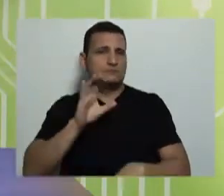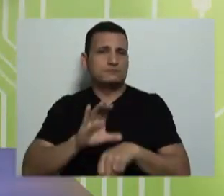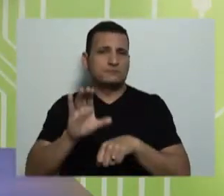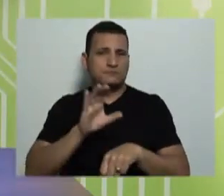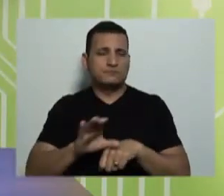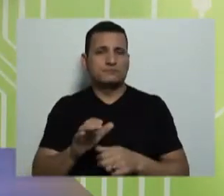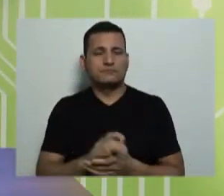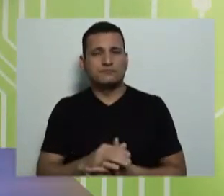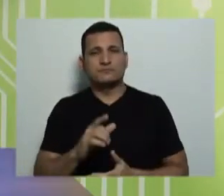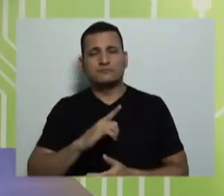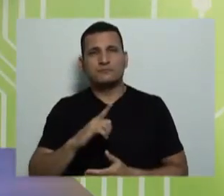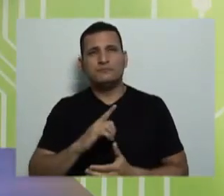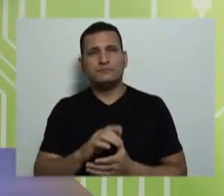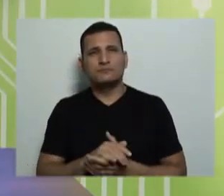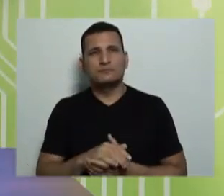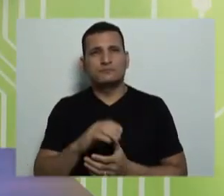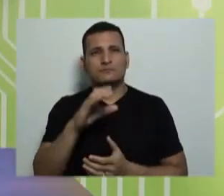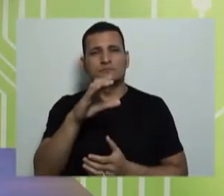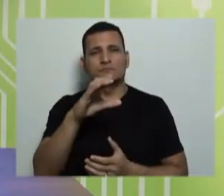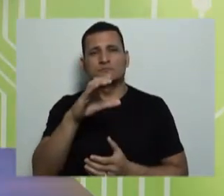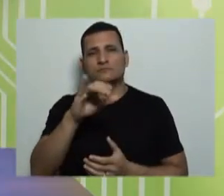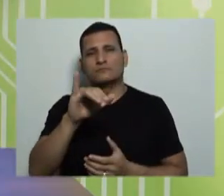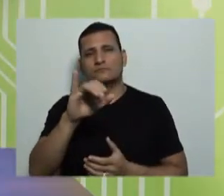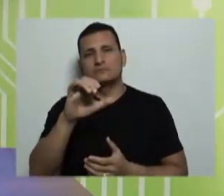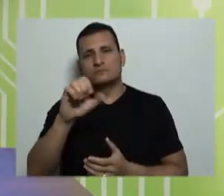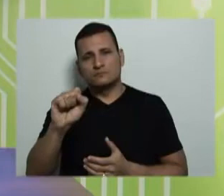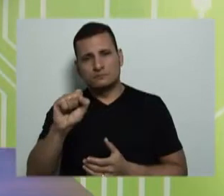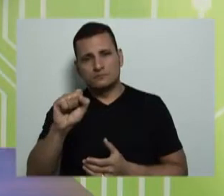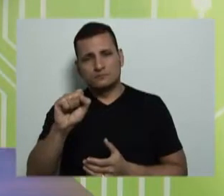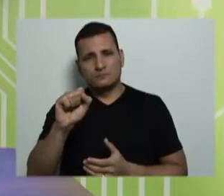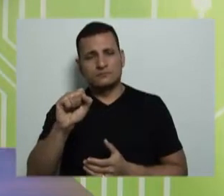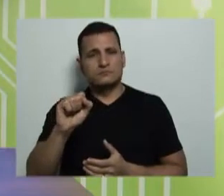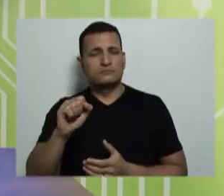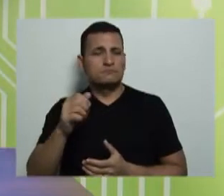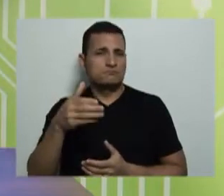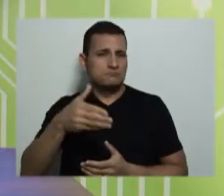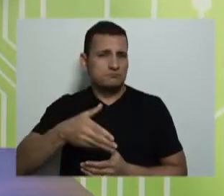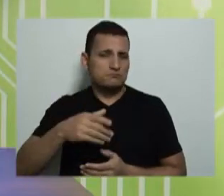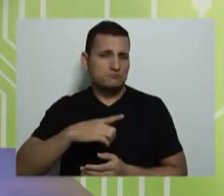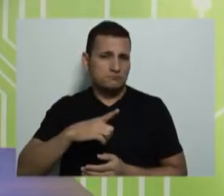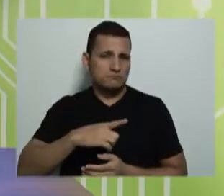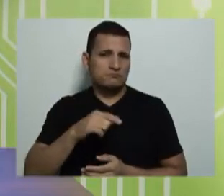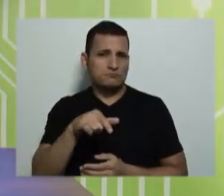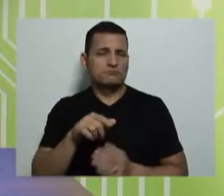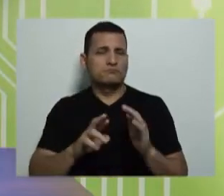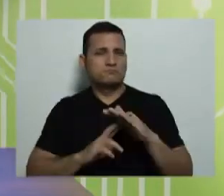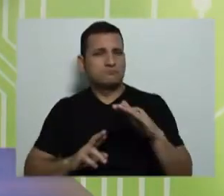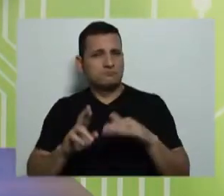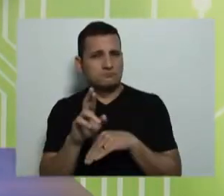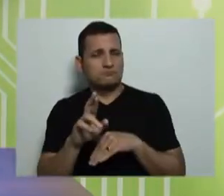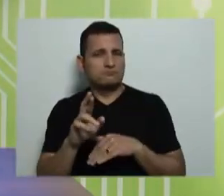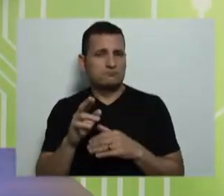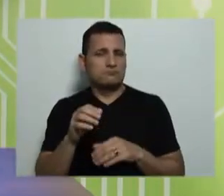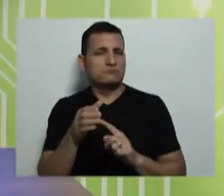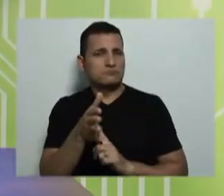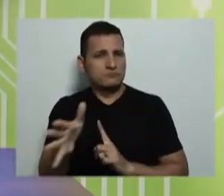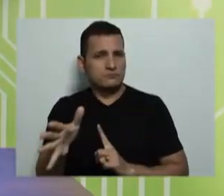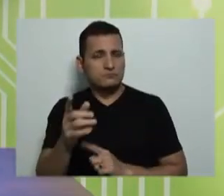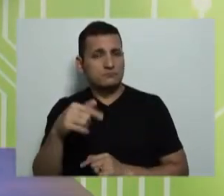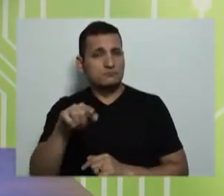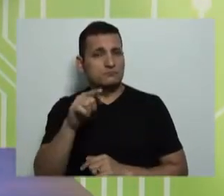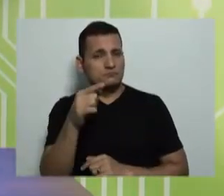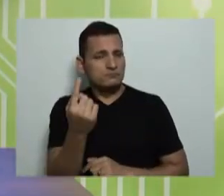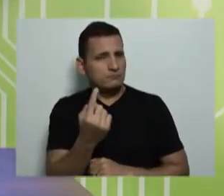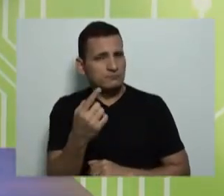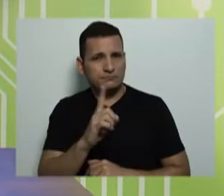da CIES, que é um órgão da reitoria que está presente aqui hoje, um órgão ligado à Pró-Reitoria de Extensão. Então os senhores não estarão